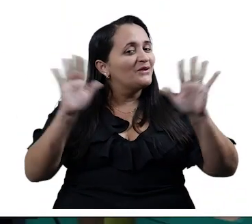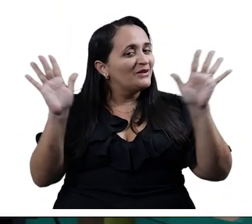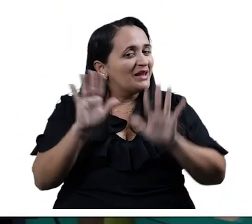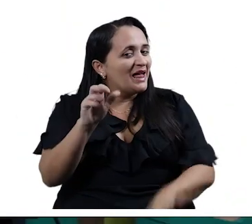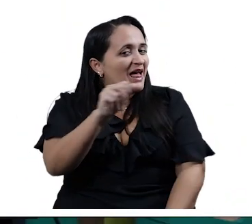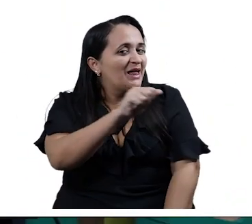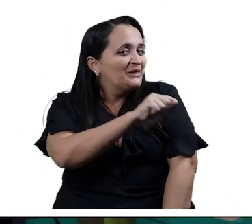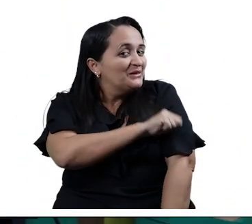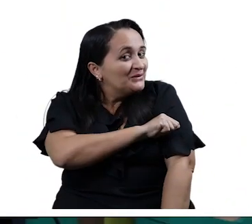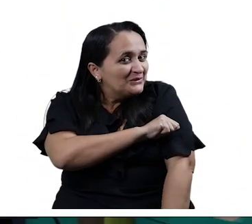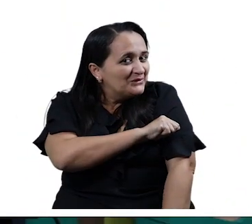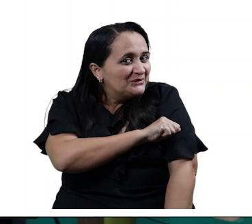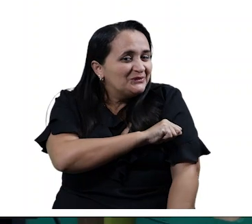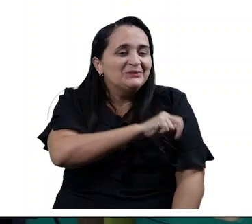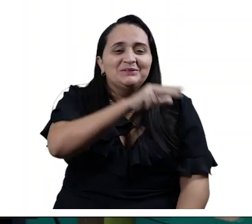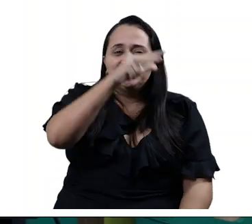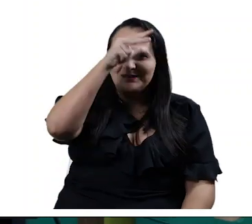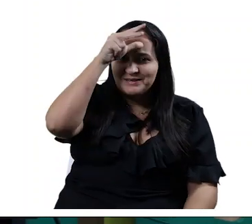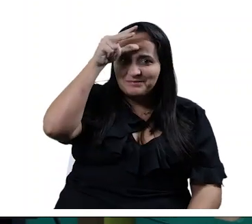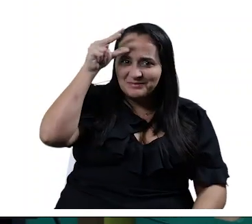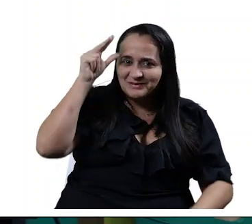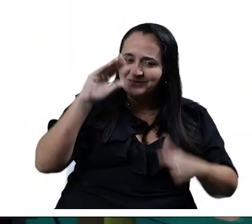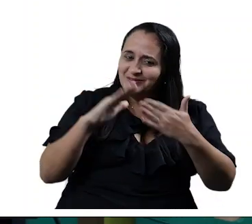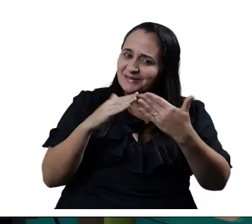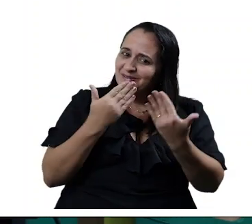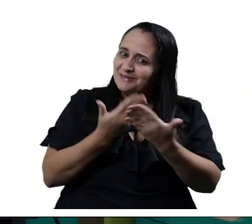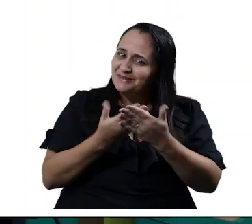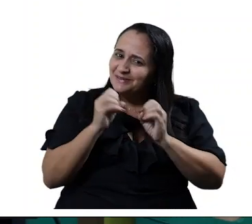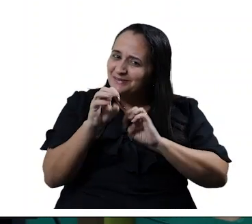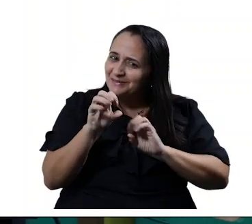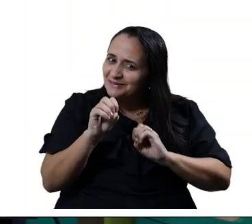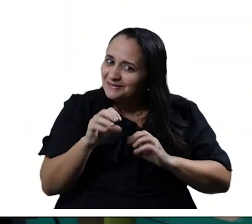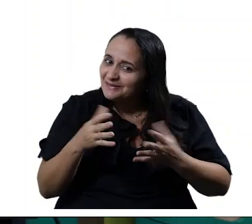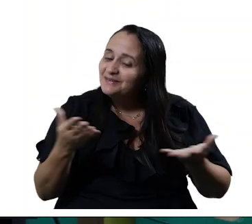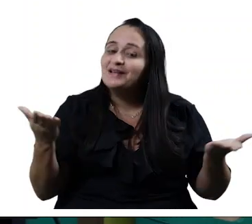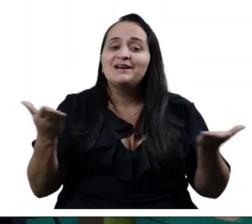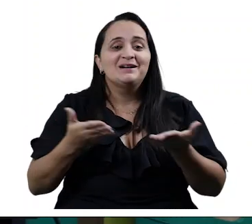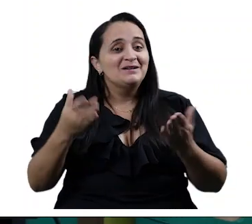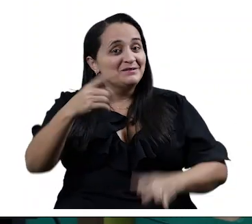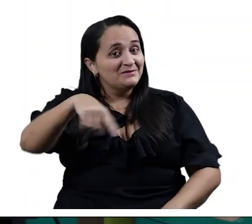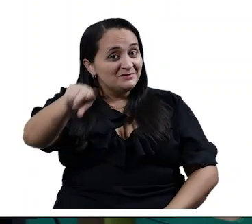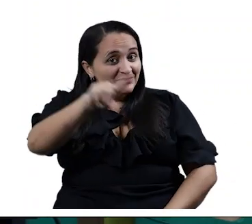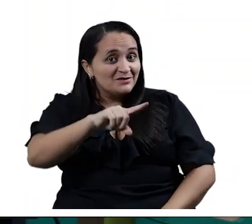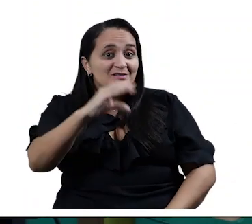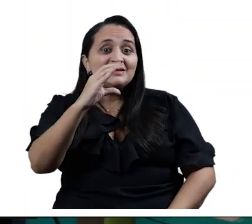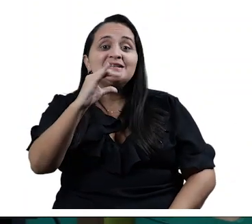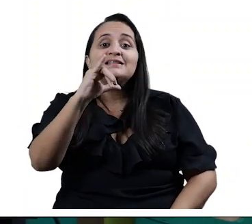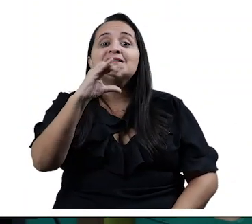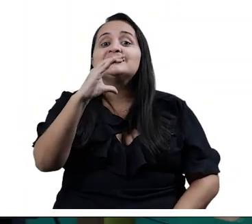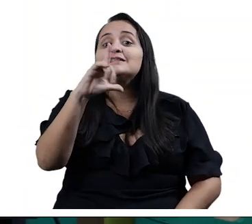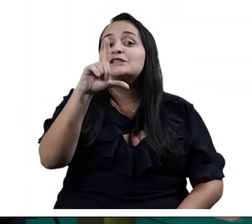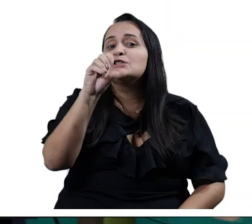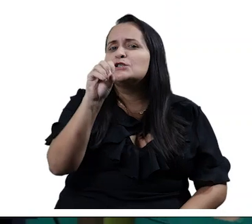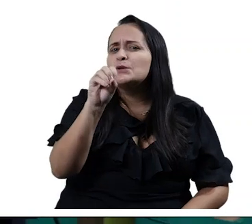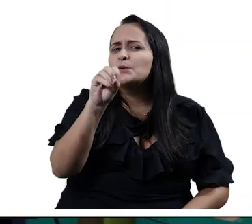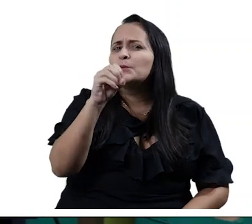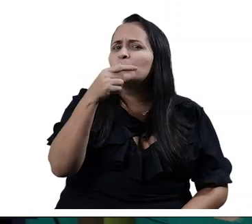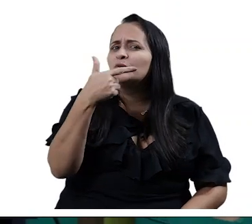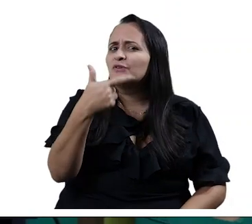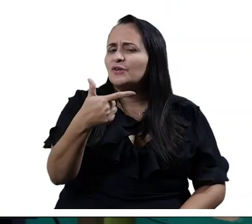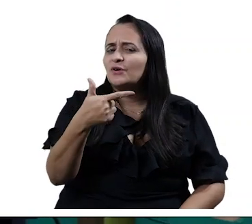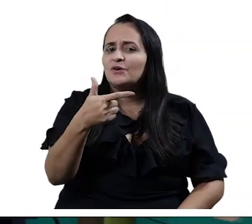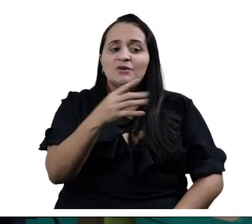Olá, alunos da Rede Municipal de Ensino. A aula é para vocês do ciclo 2, do 4º ao 5º ano.